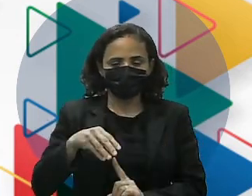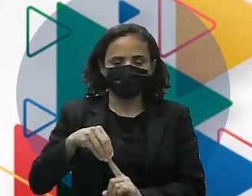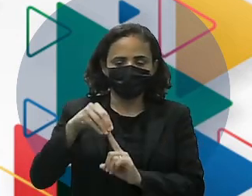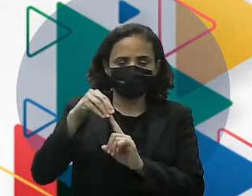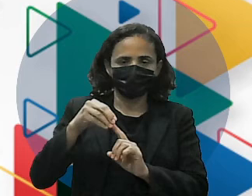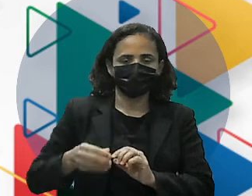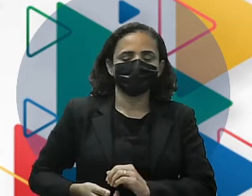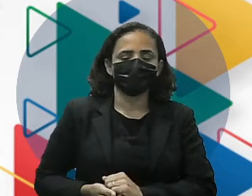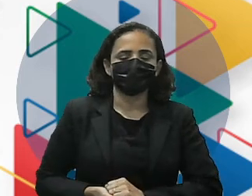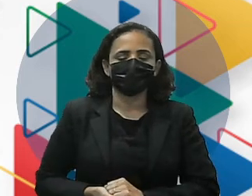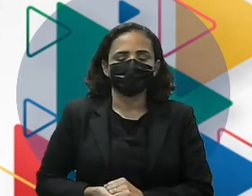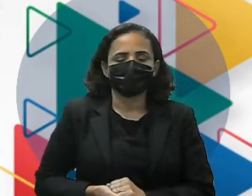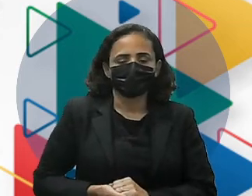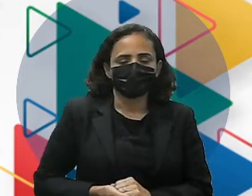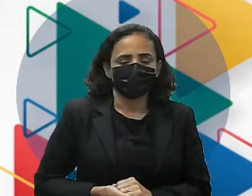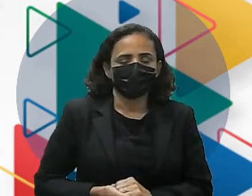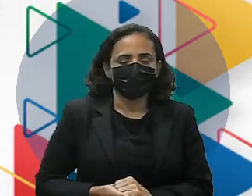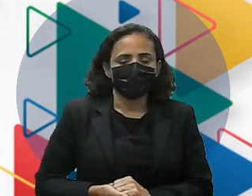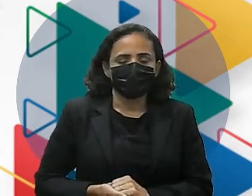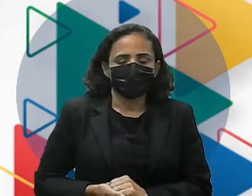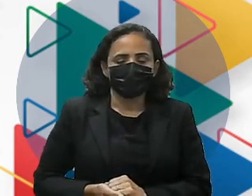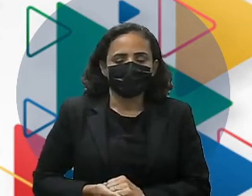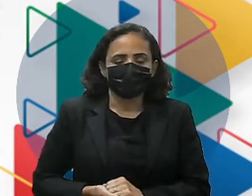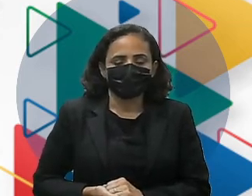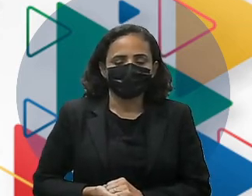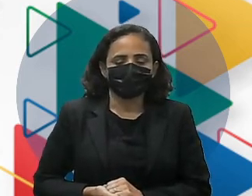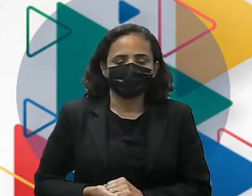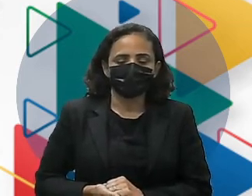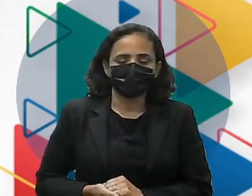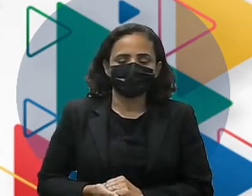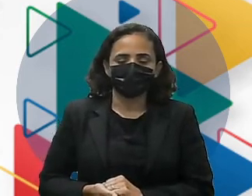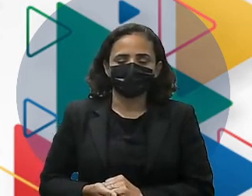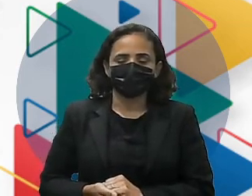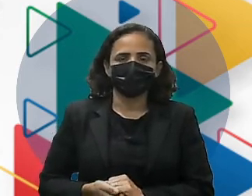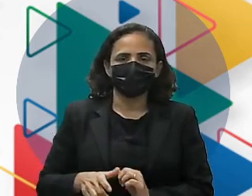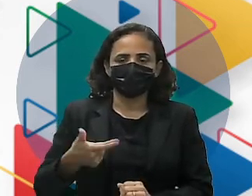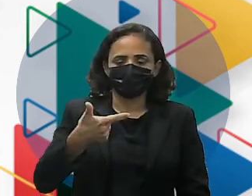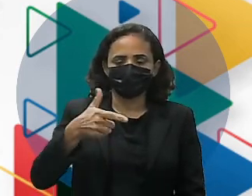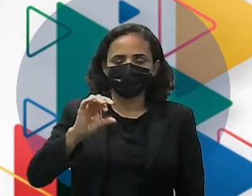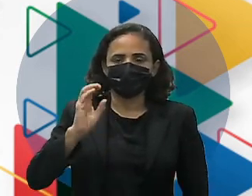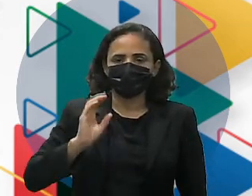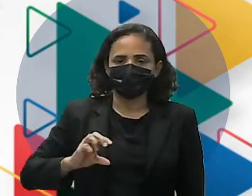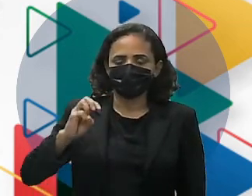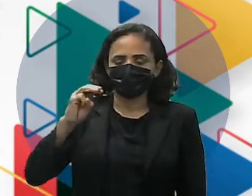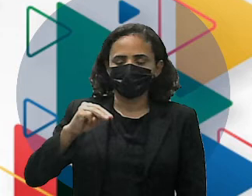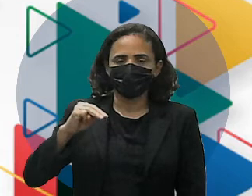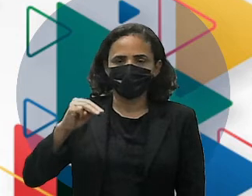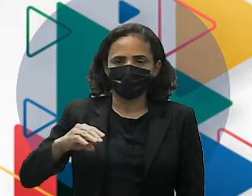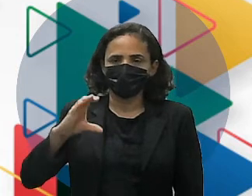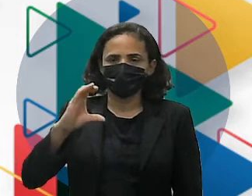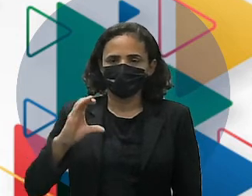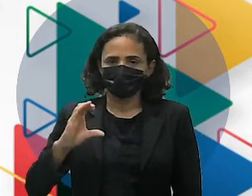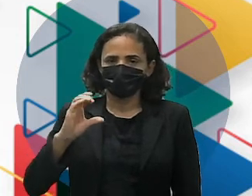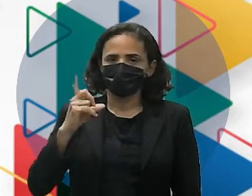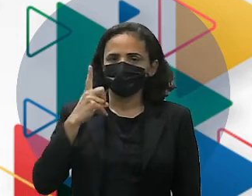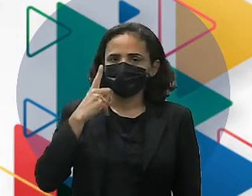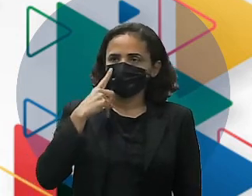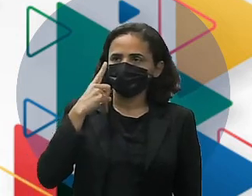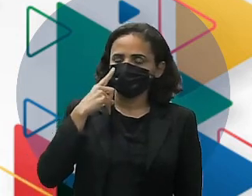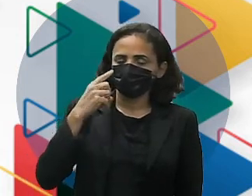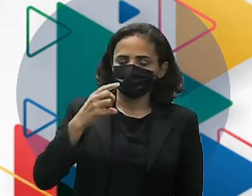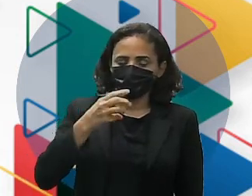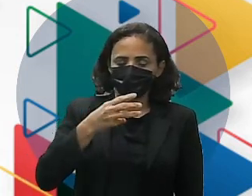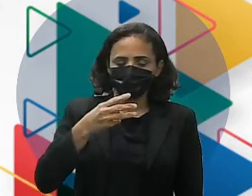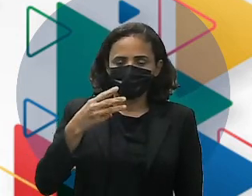no primeiro membro e no segundo membro. E colocarei o denominador que nós encontramos como o